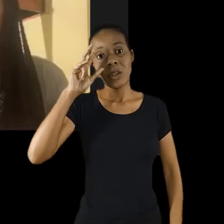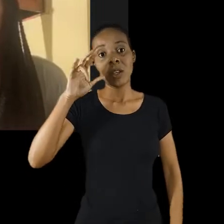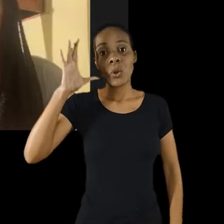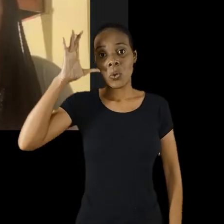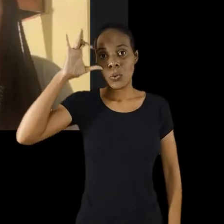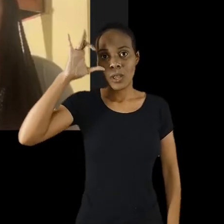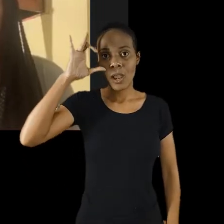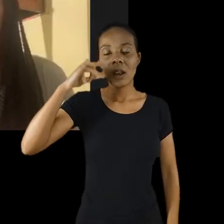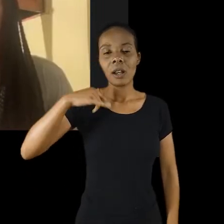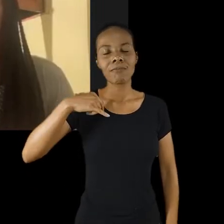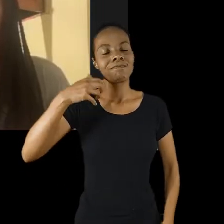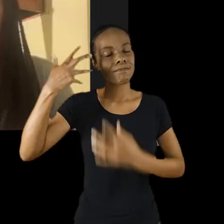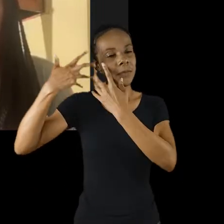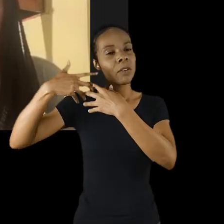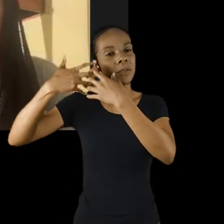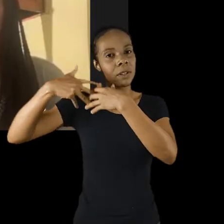baseado